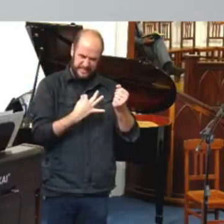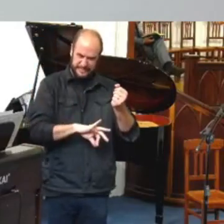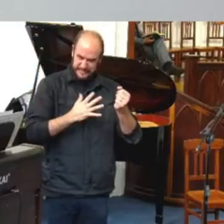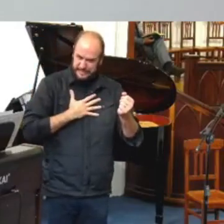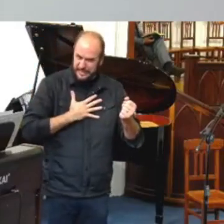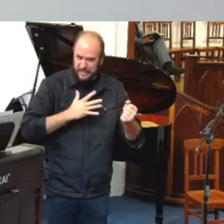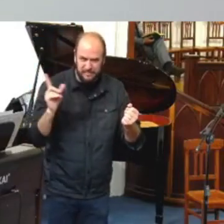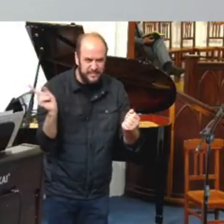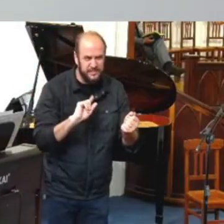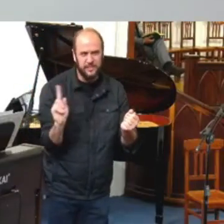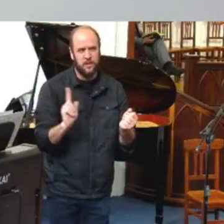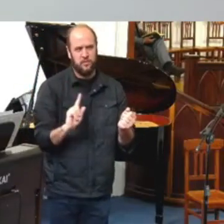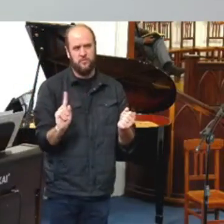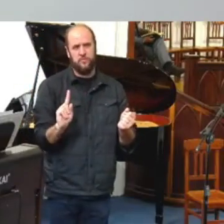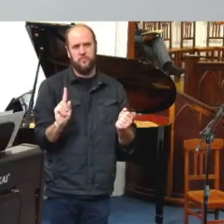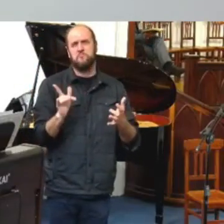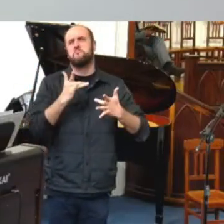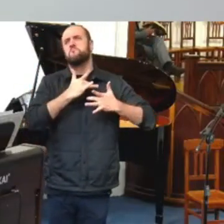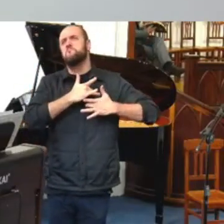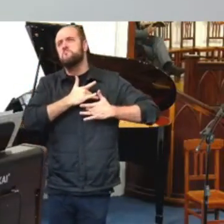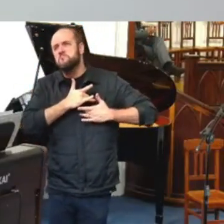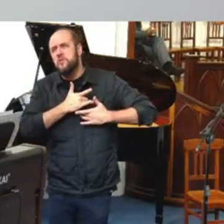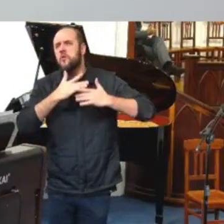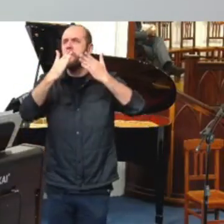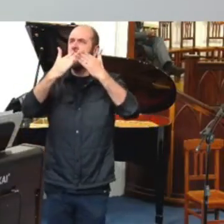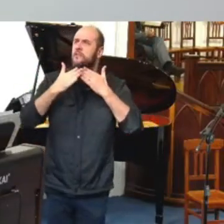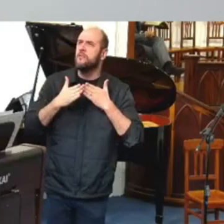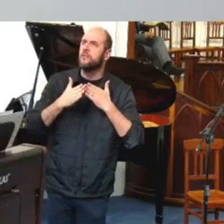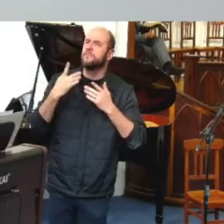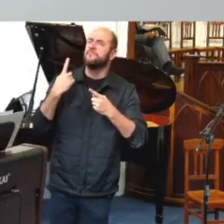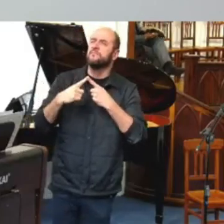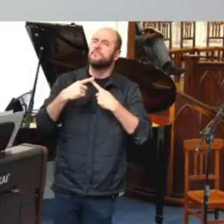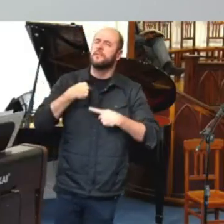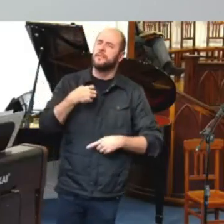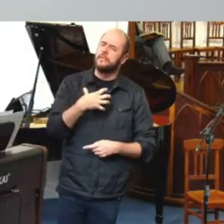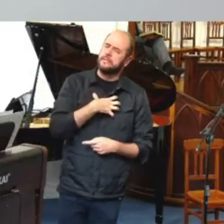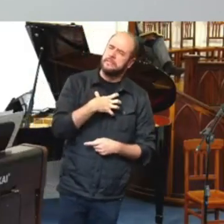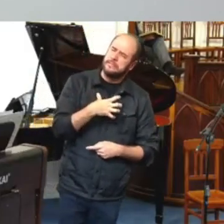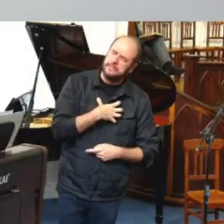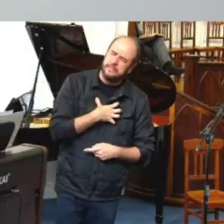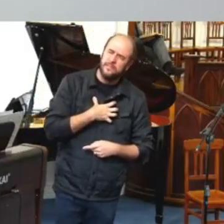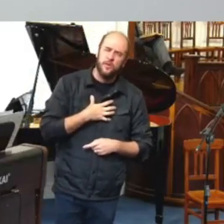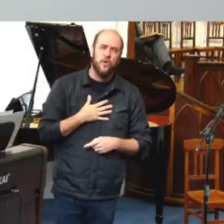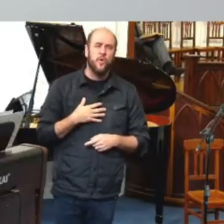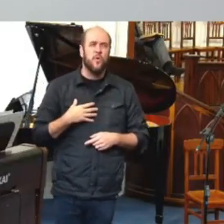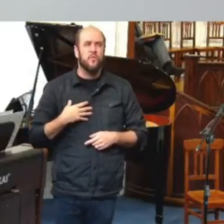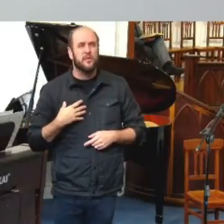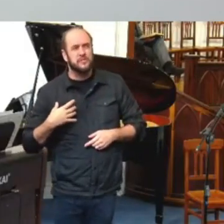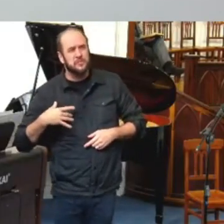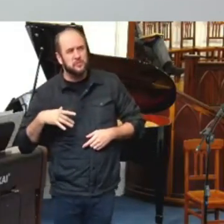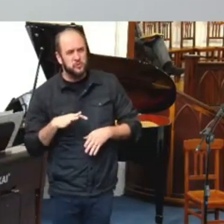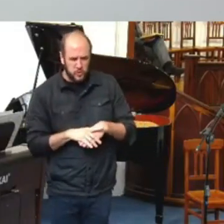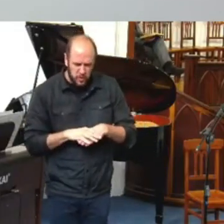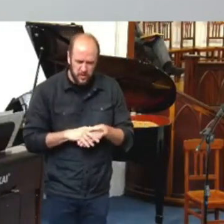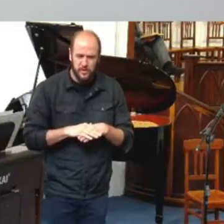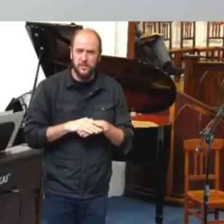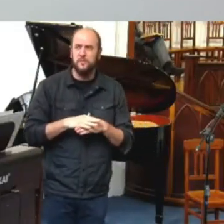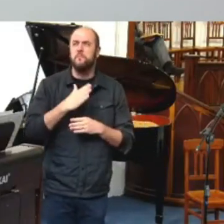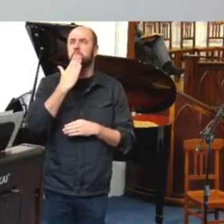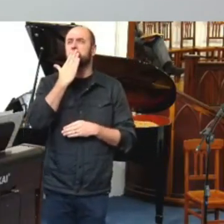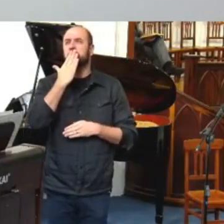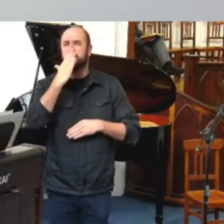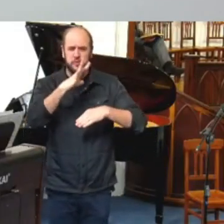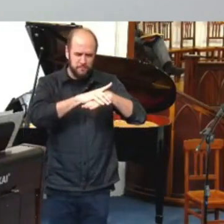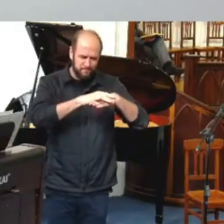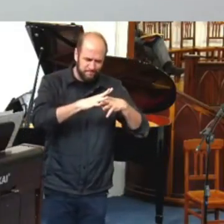furor. Tem compaixão de mim, Senhor, porque eu me sinto debilitado. Sara-me, Senhor, porque os